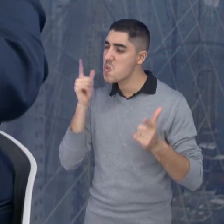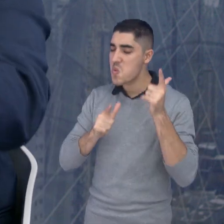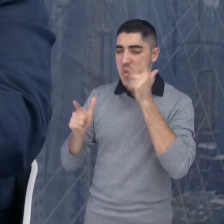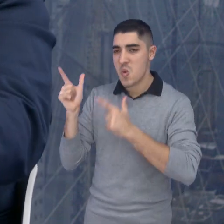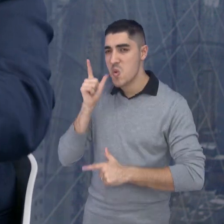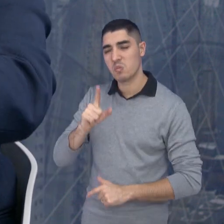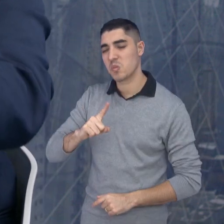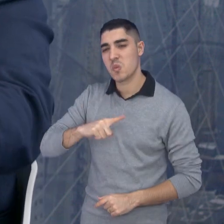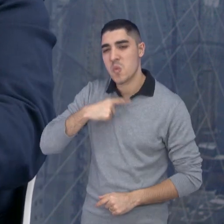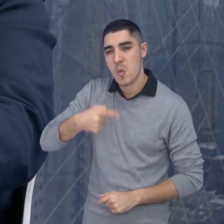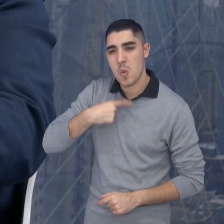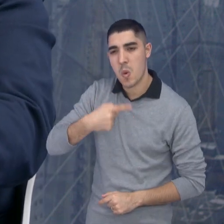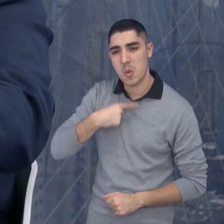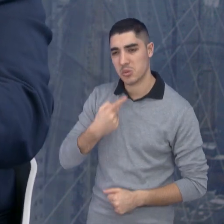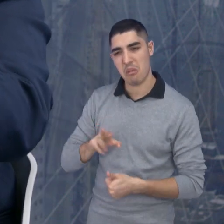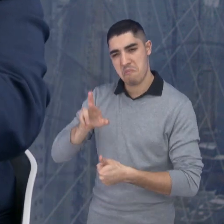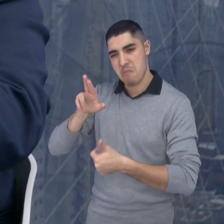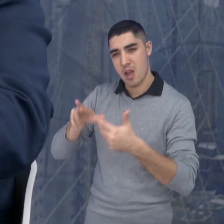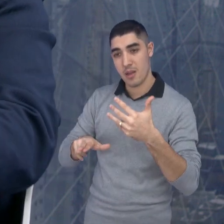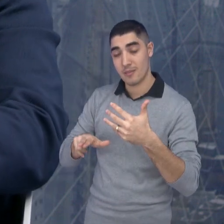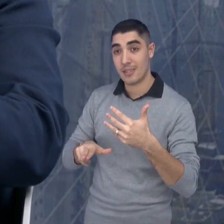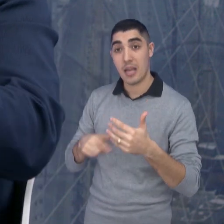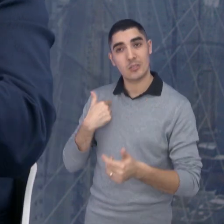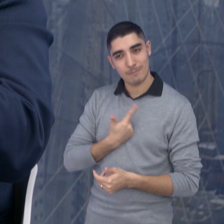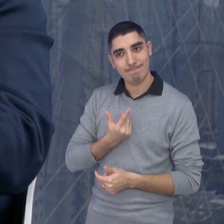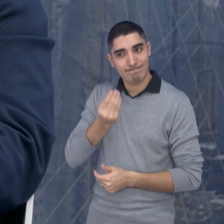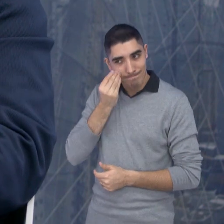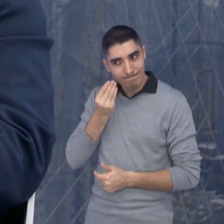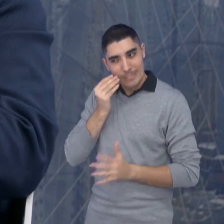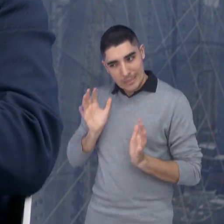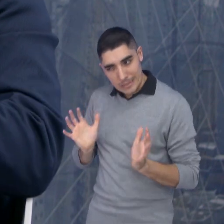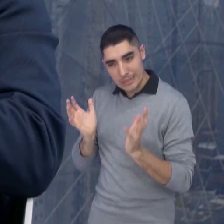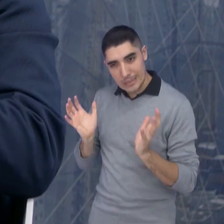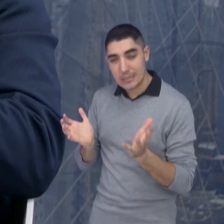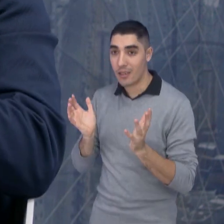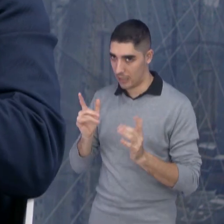com esse modelo mental, essa condição, é um desafio muito grande. Hoje pela manhã,